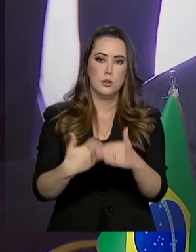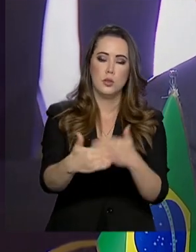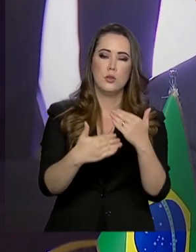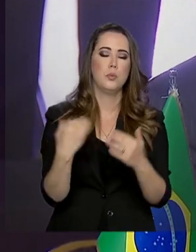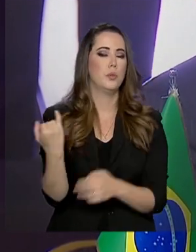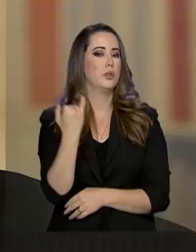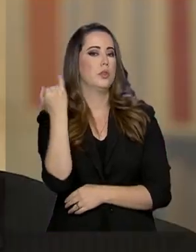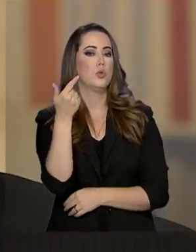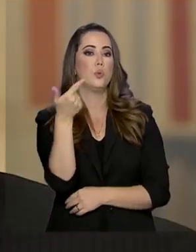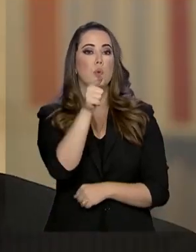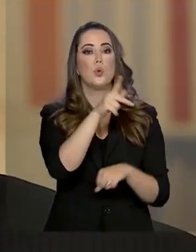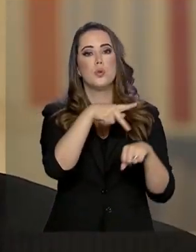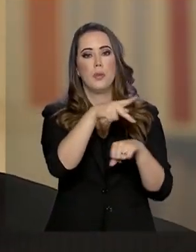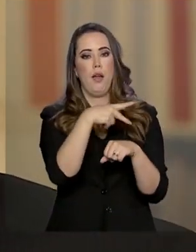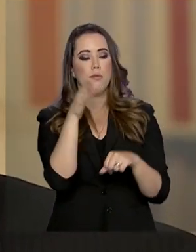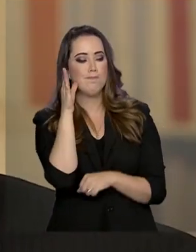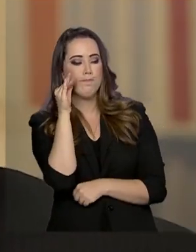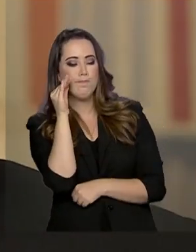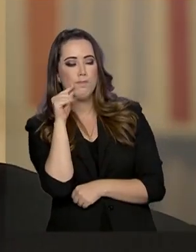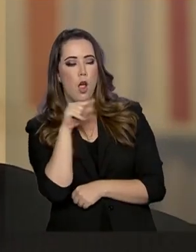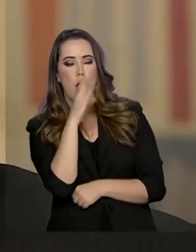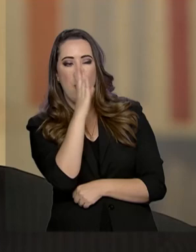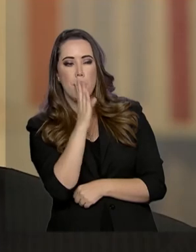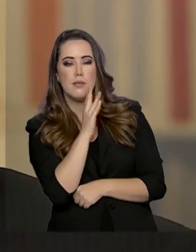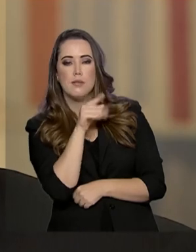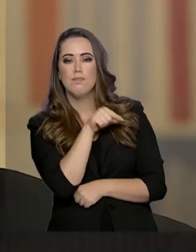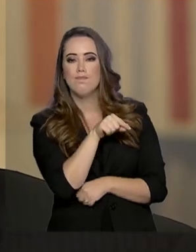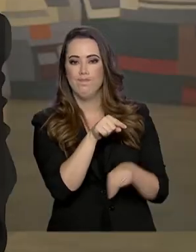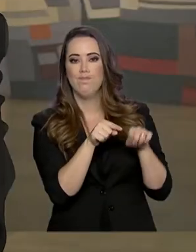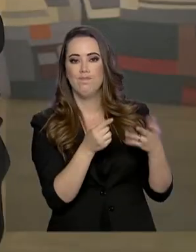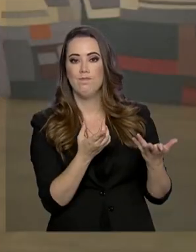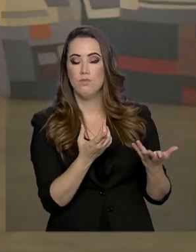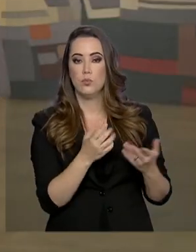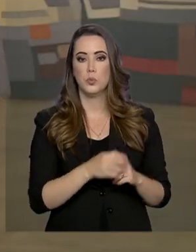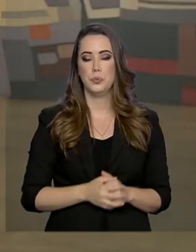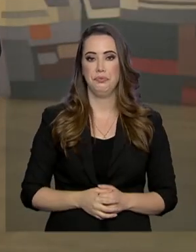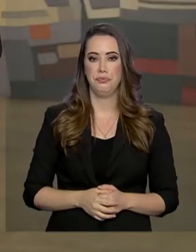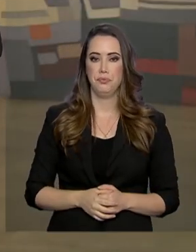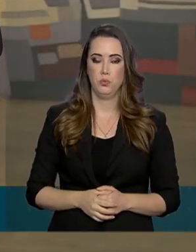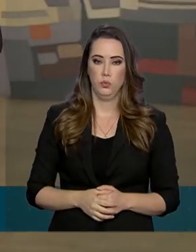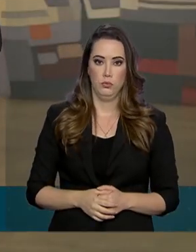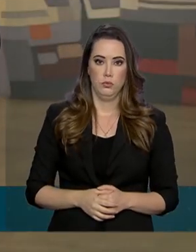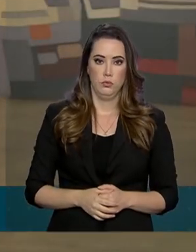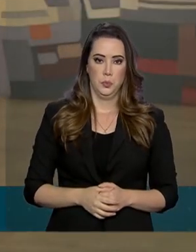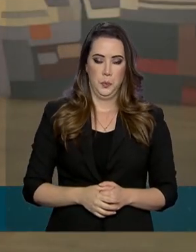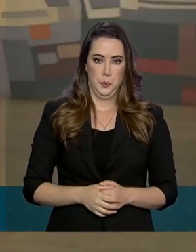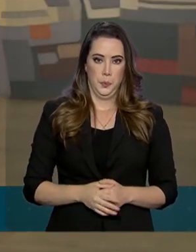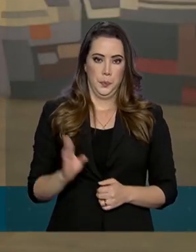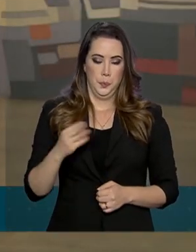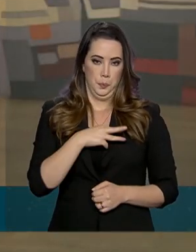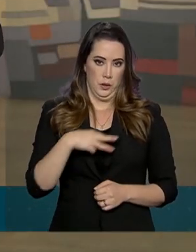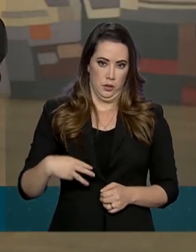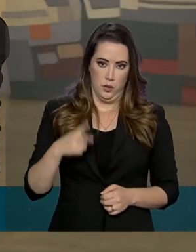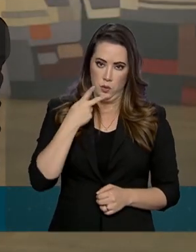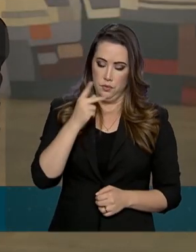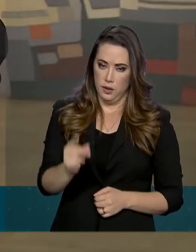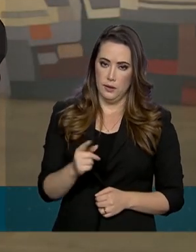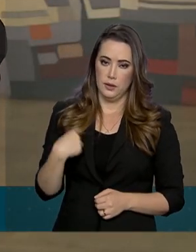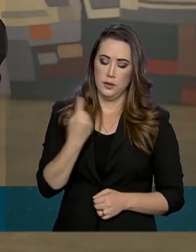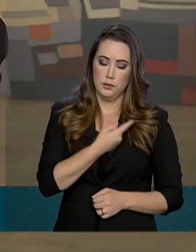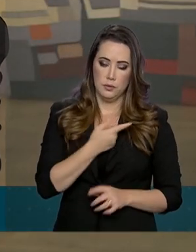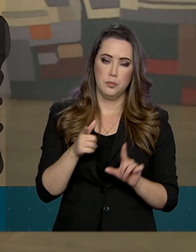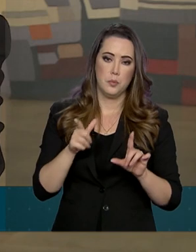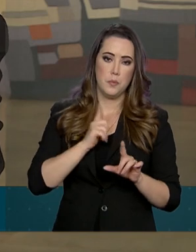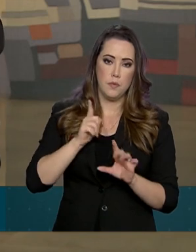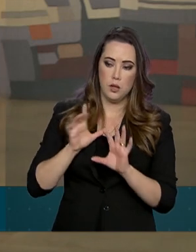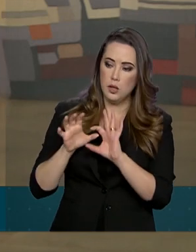cobiçado por outros países, segundo o ministro Ernesto Araújo. Além do acesso que a gente ganha com